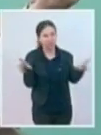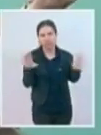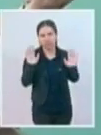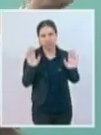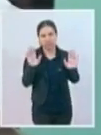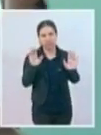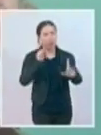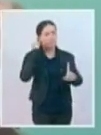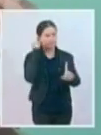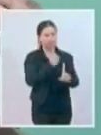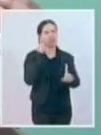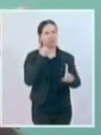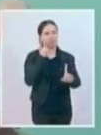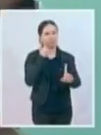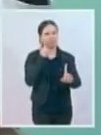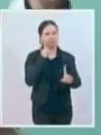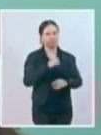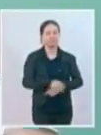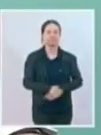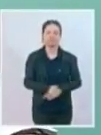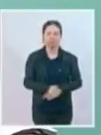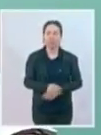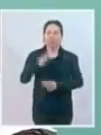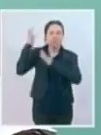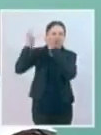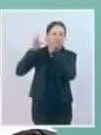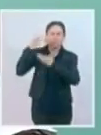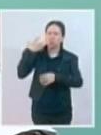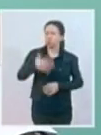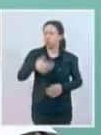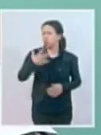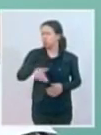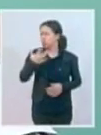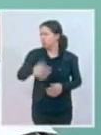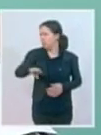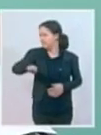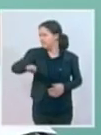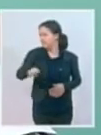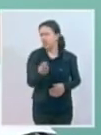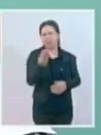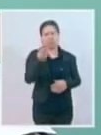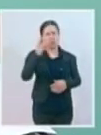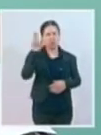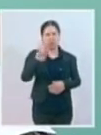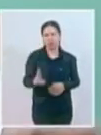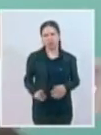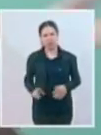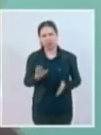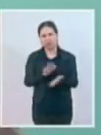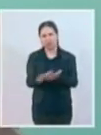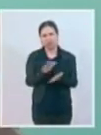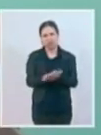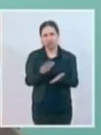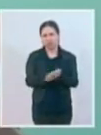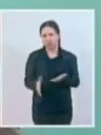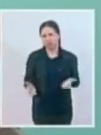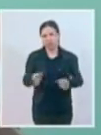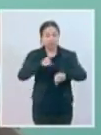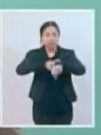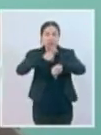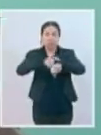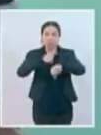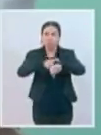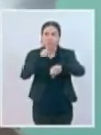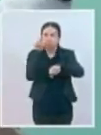mata. Ele é, o tratamento é caro, é milionário, caro, né? E o tempo, nós não temos o tempo a nosso favor. Sim.